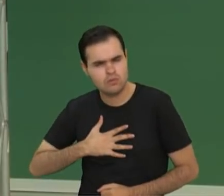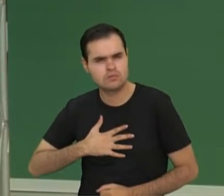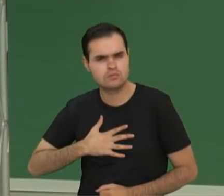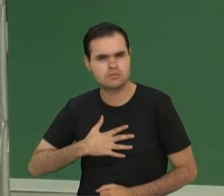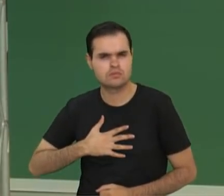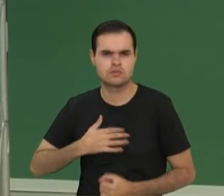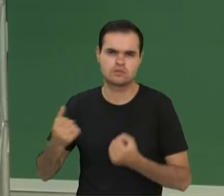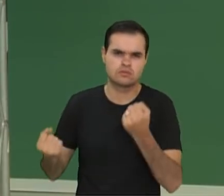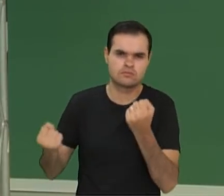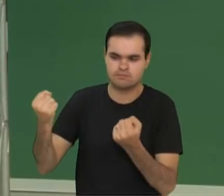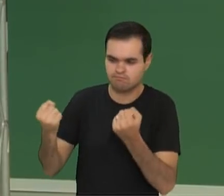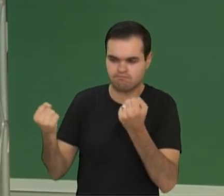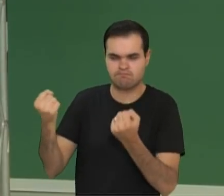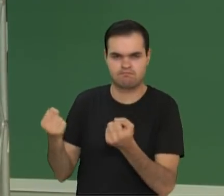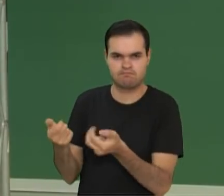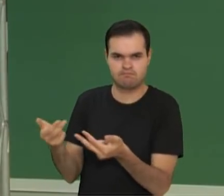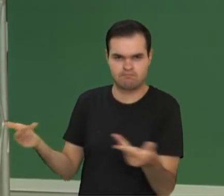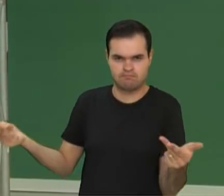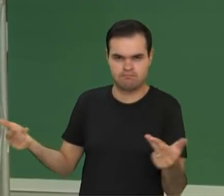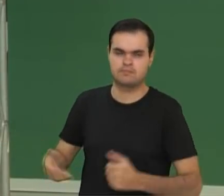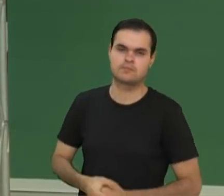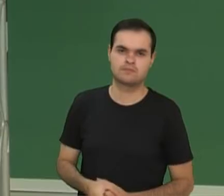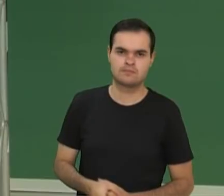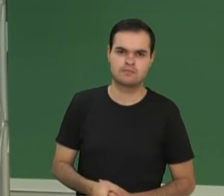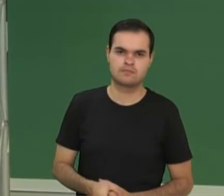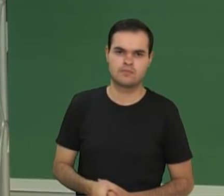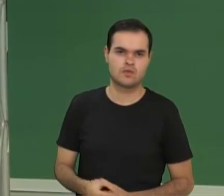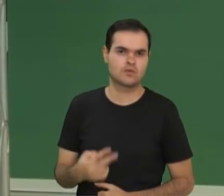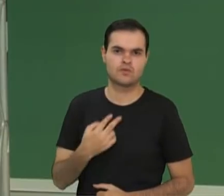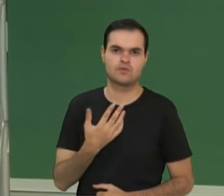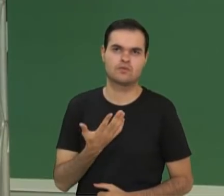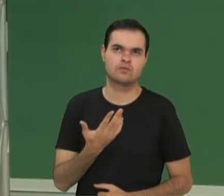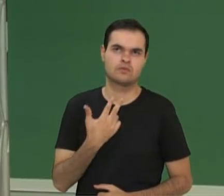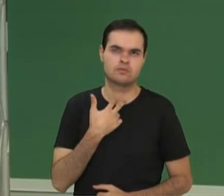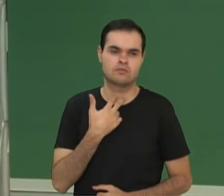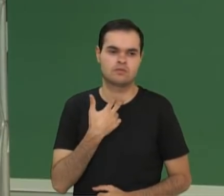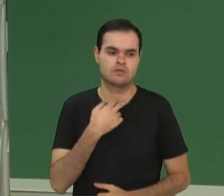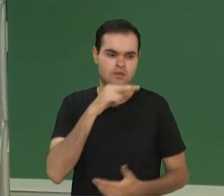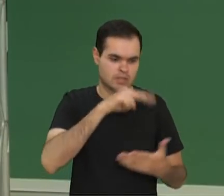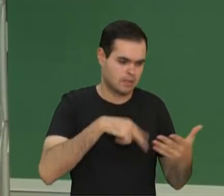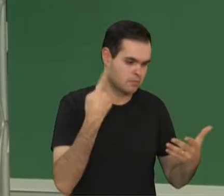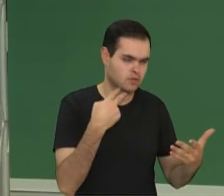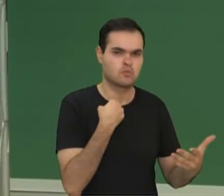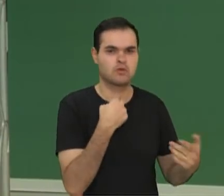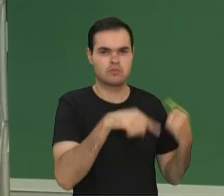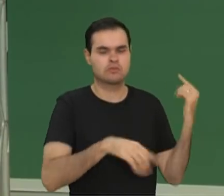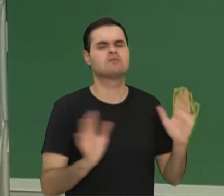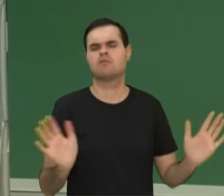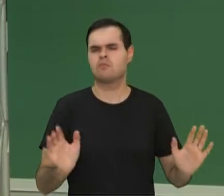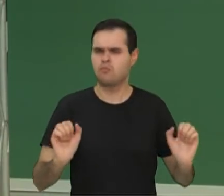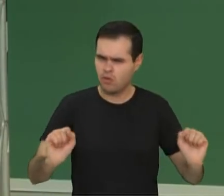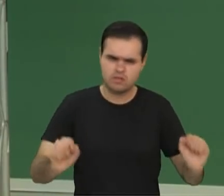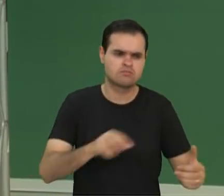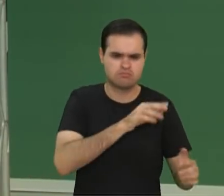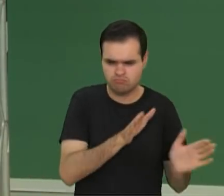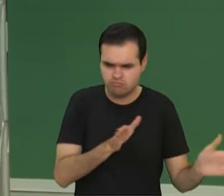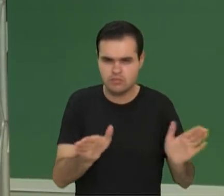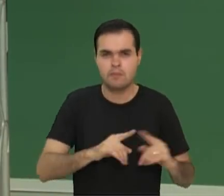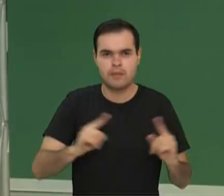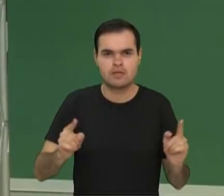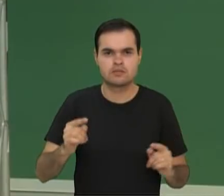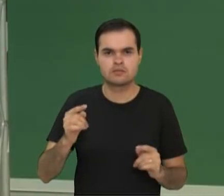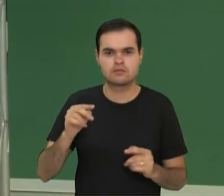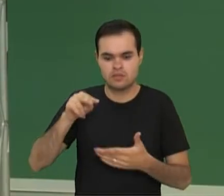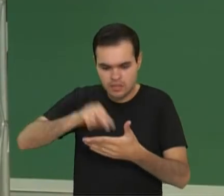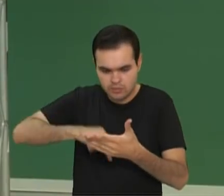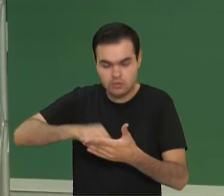de veículos, de carros. Então, eu não posso ler um artigo que fale de política. Não, nada disso. Mas o leitor mais assíduo,